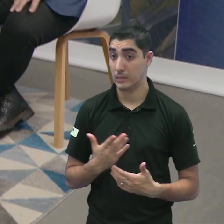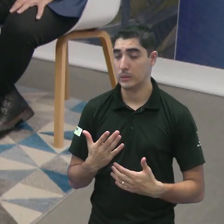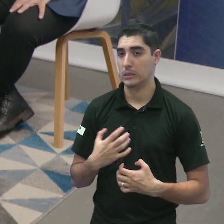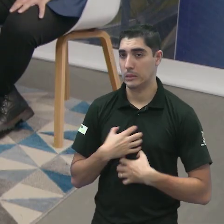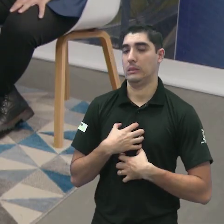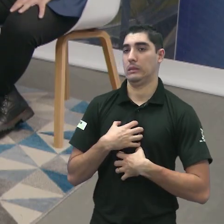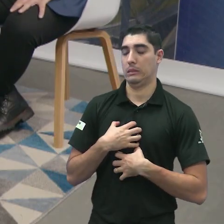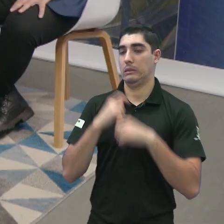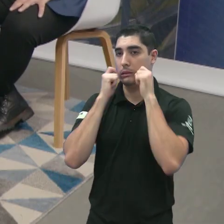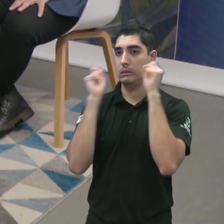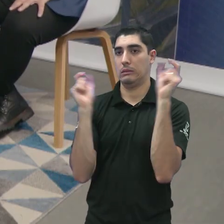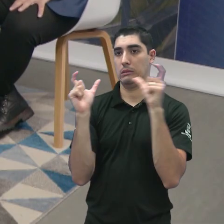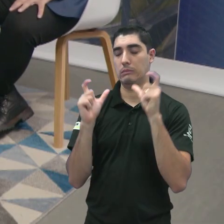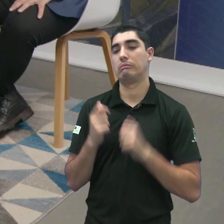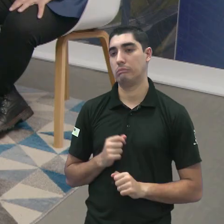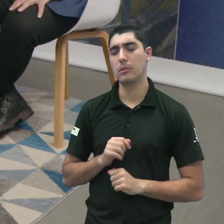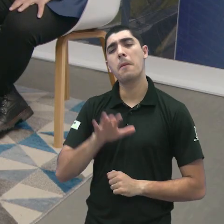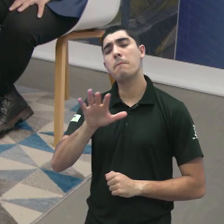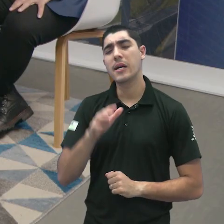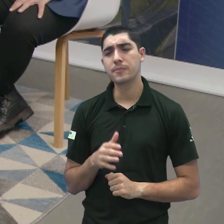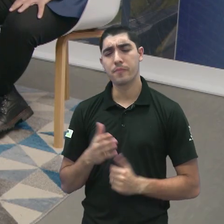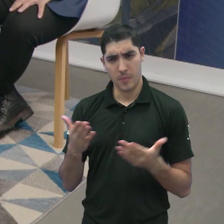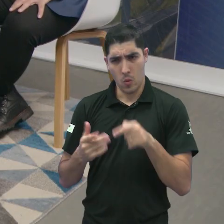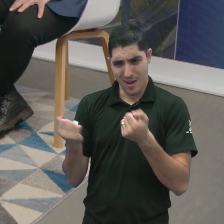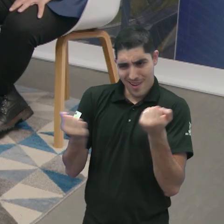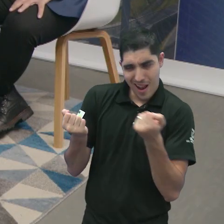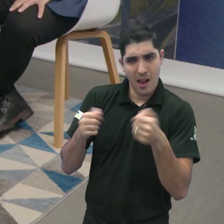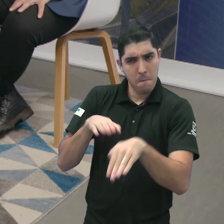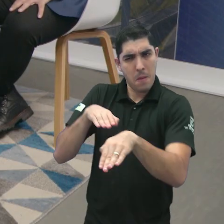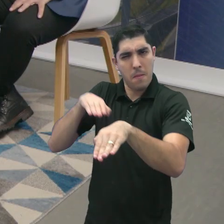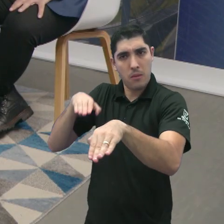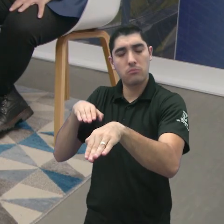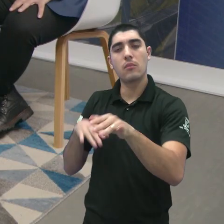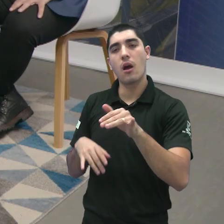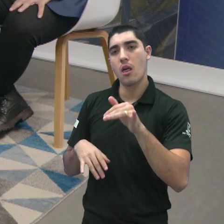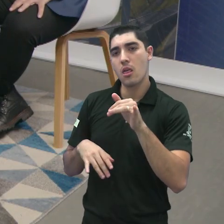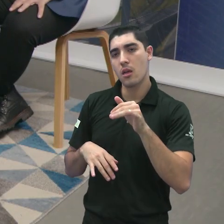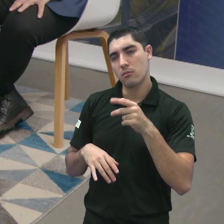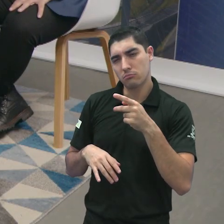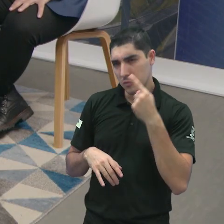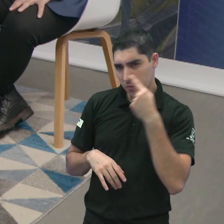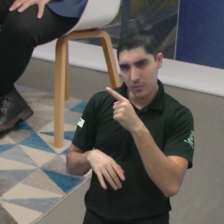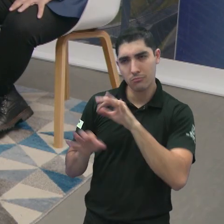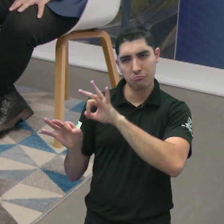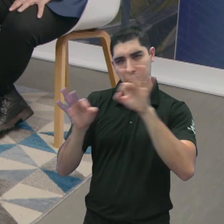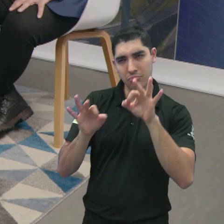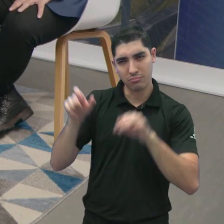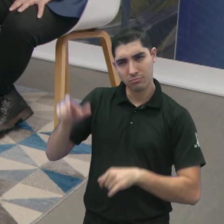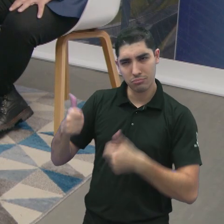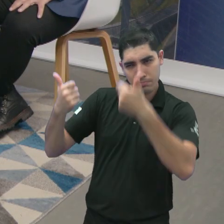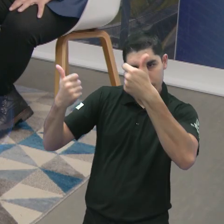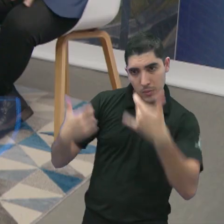assustador. E nesse quesito todo, né, aumento das frotas, a gente está falando aqui, assistindo a matéria da Júlia,